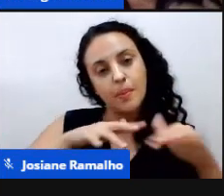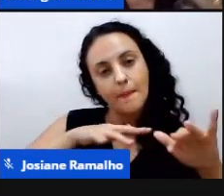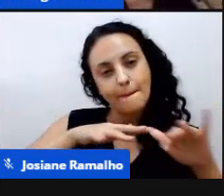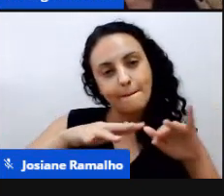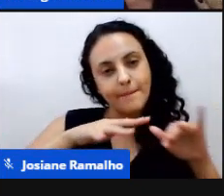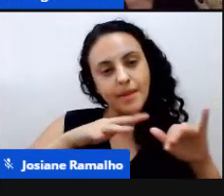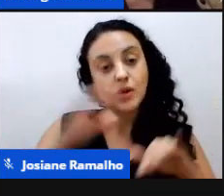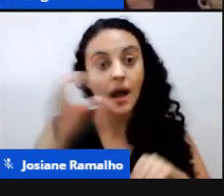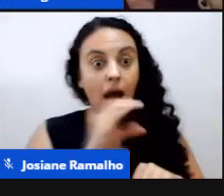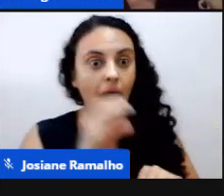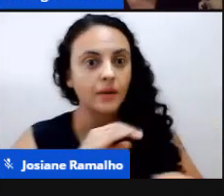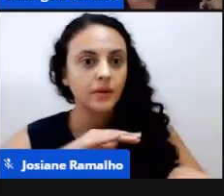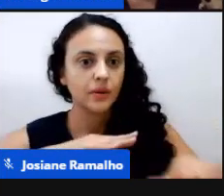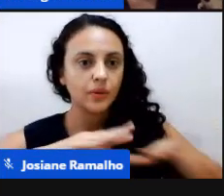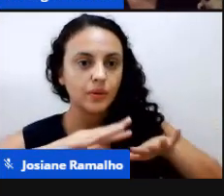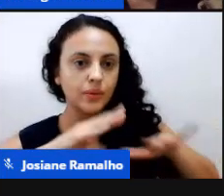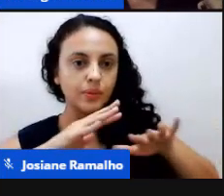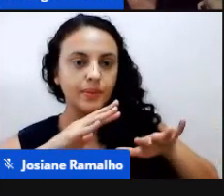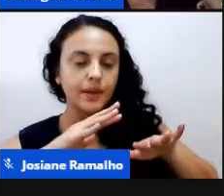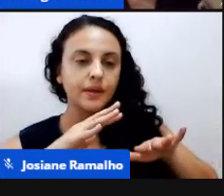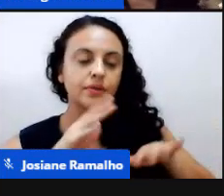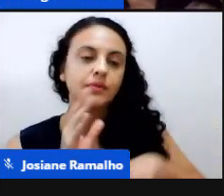lentos, movimentos